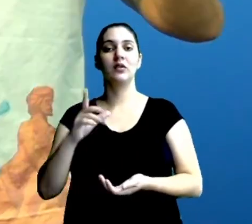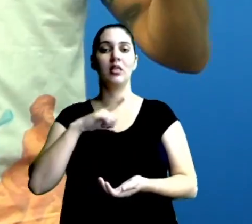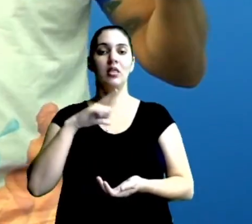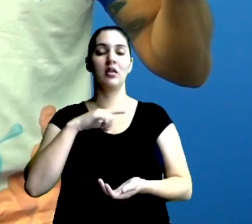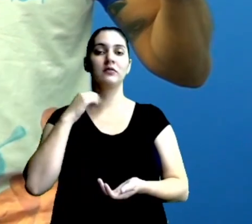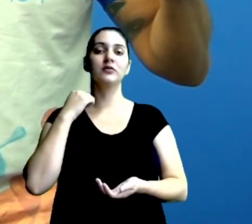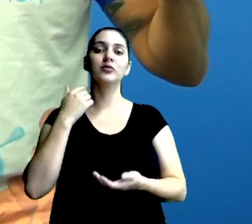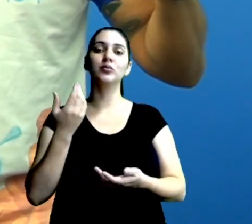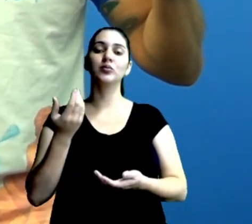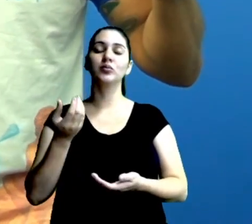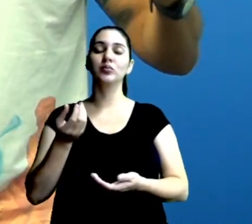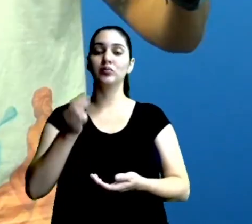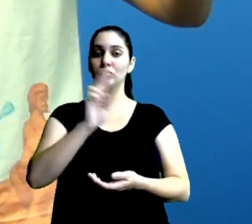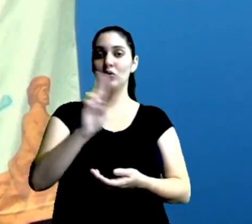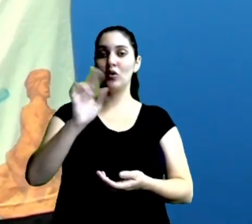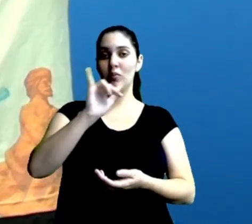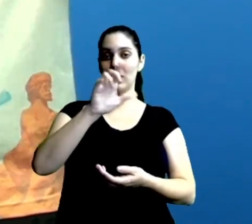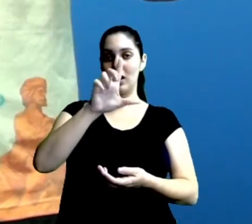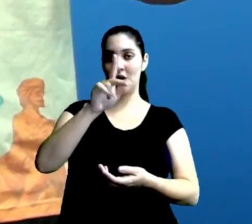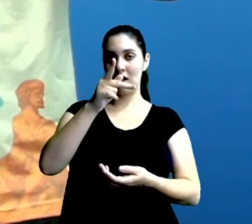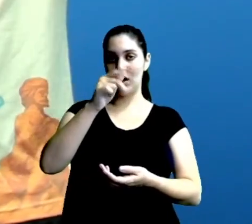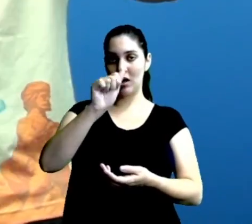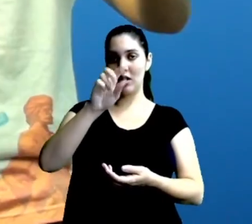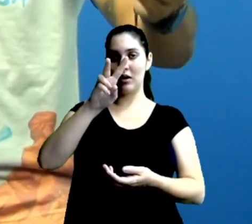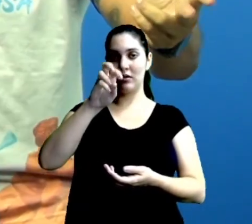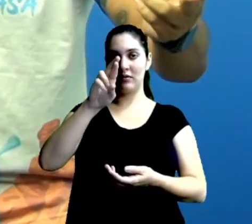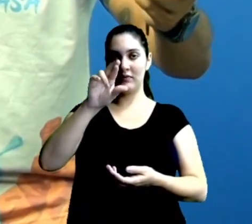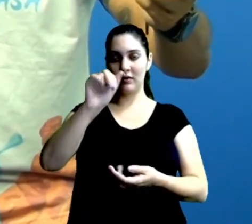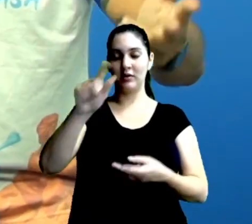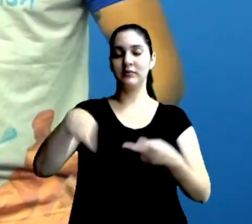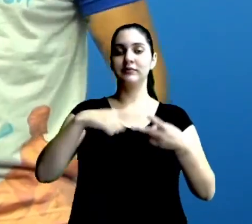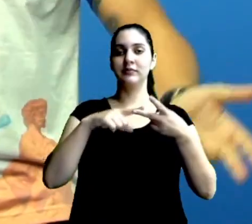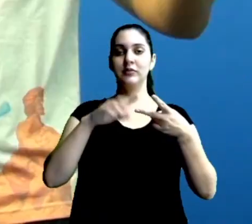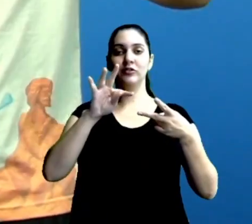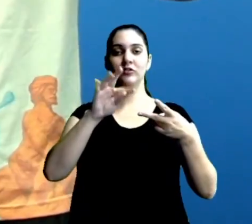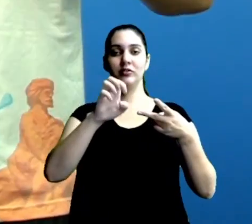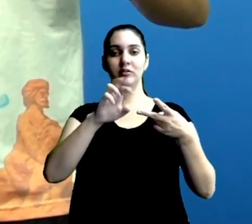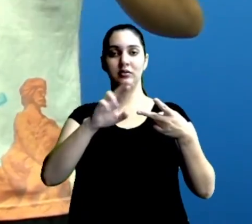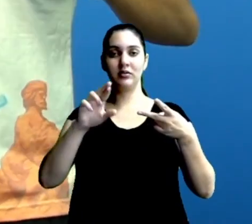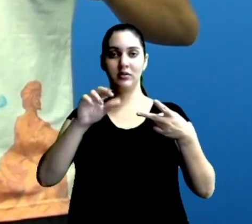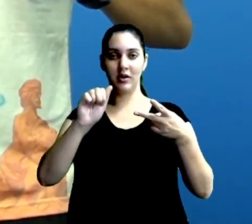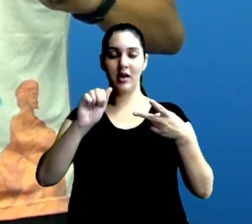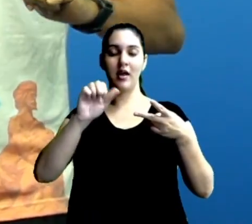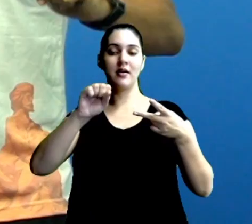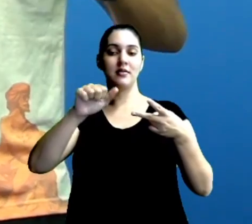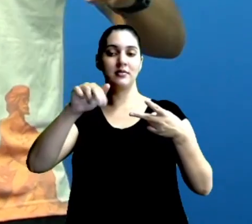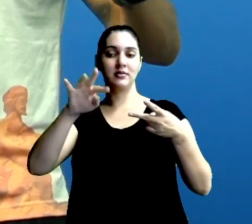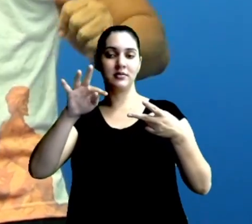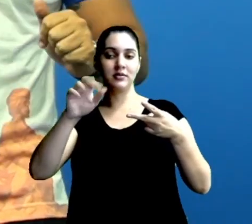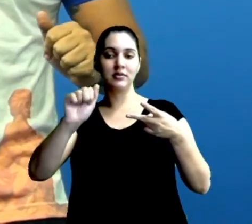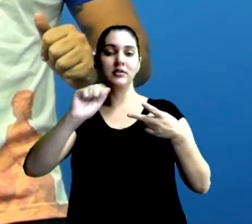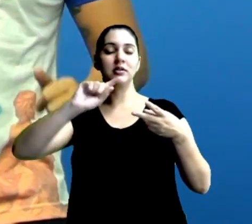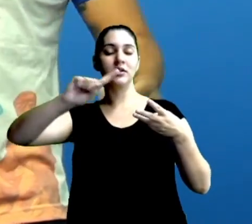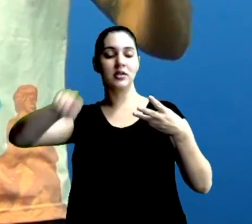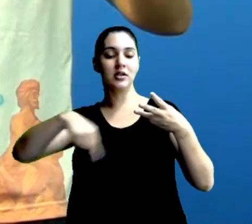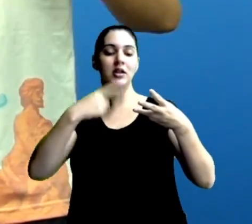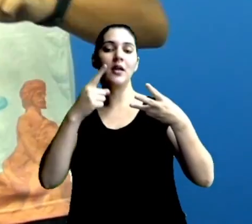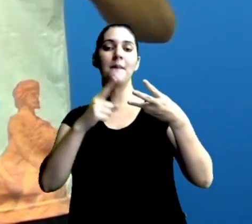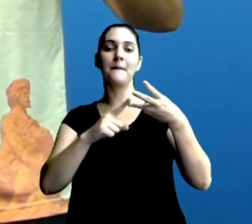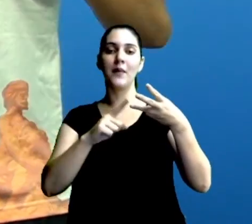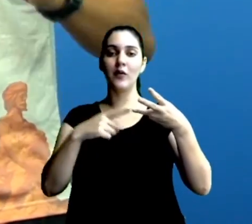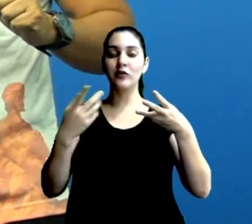de Ilha de Vera Cruz, depois Terra de Santa Cruz e depois, finalmente, por conta do